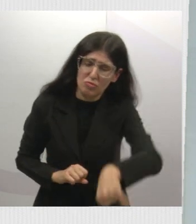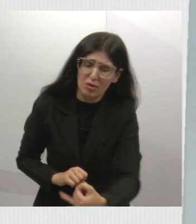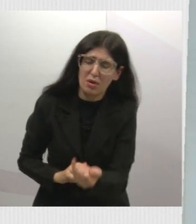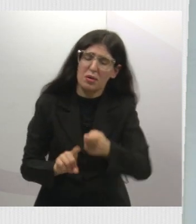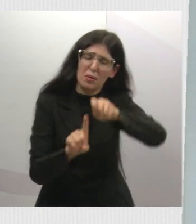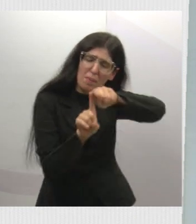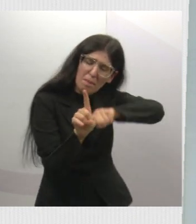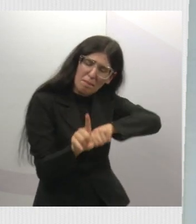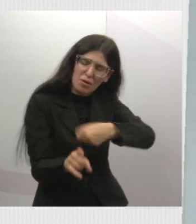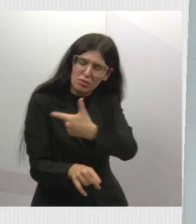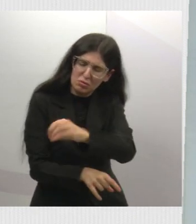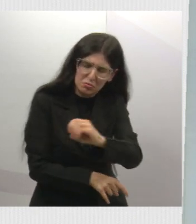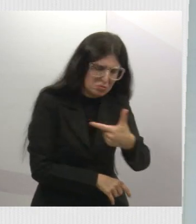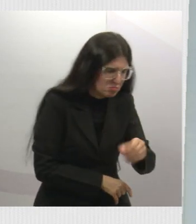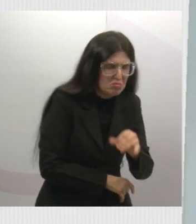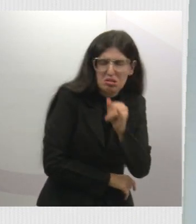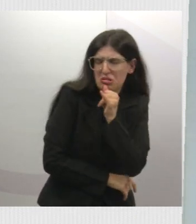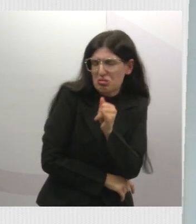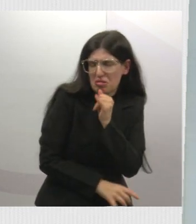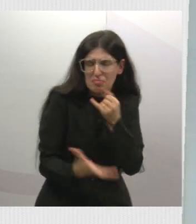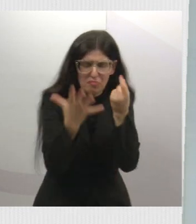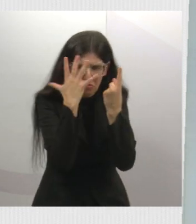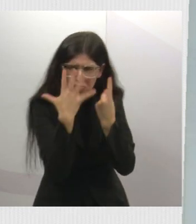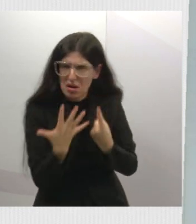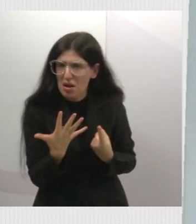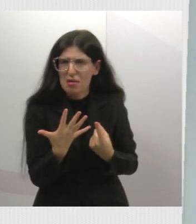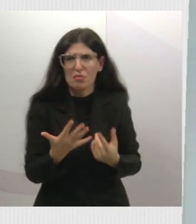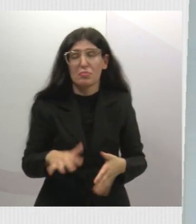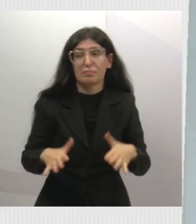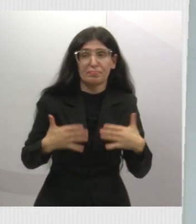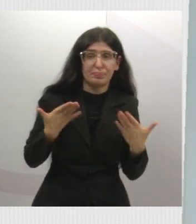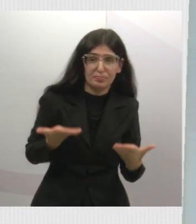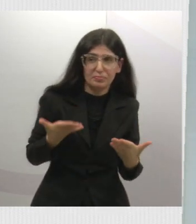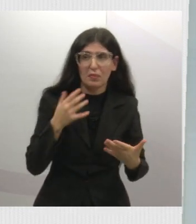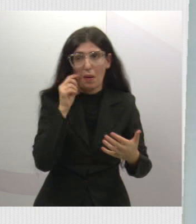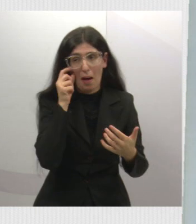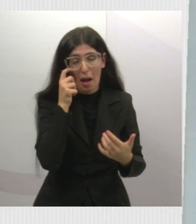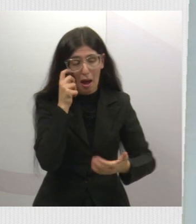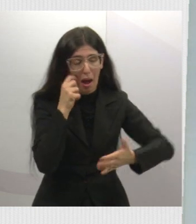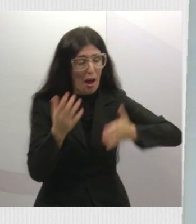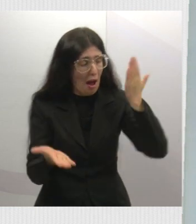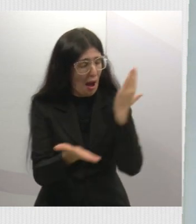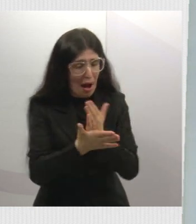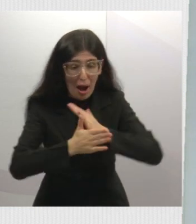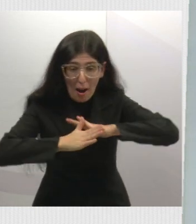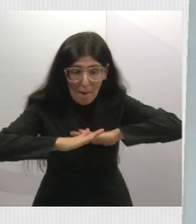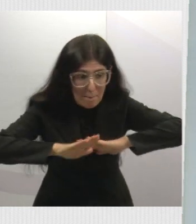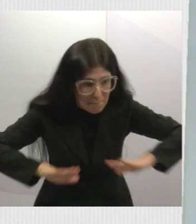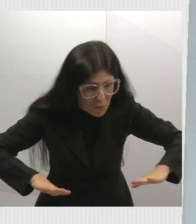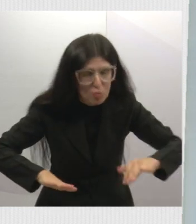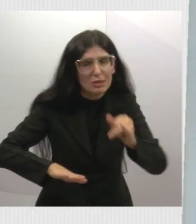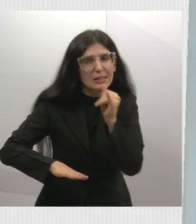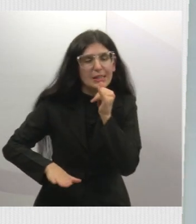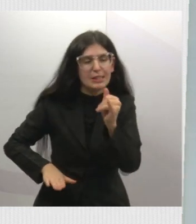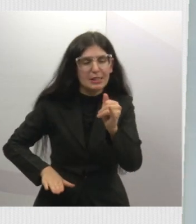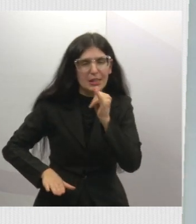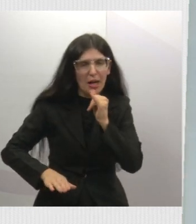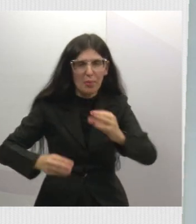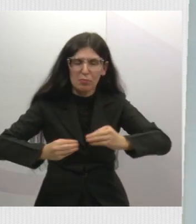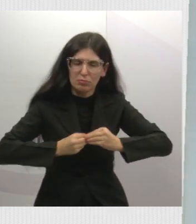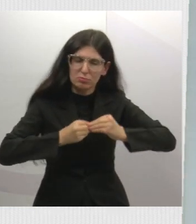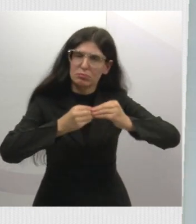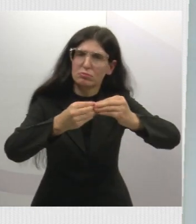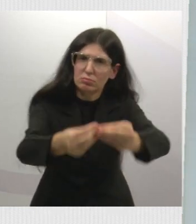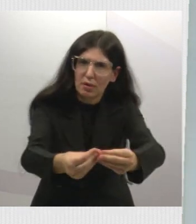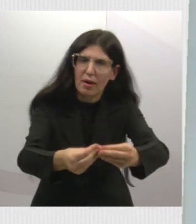em janeiro ou fevereiro, que com certeza, uma vez finalizado o serviço e o material entregue, a